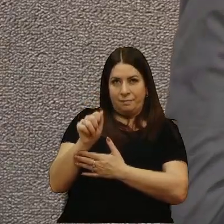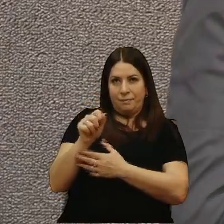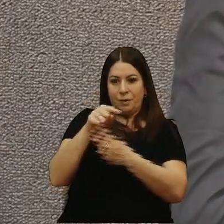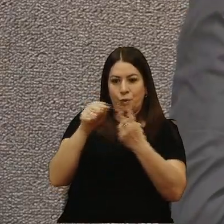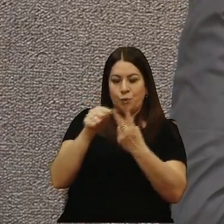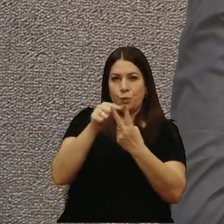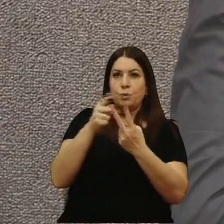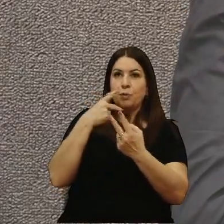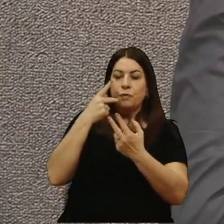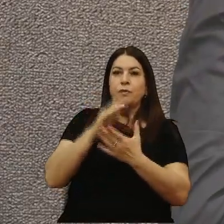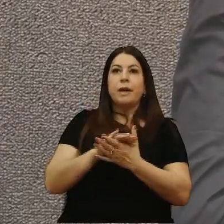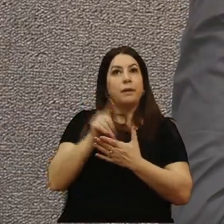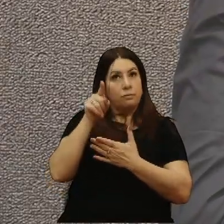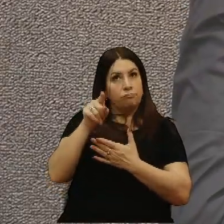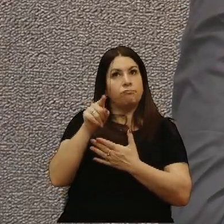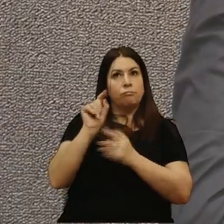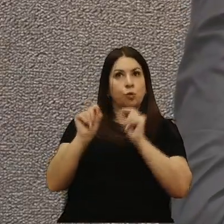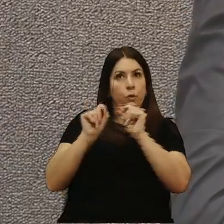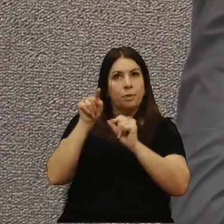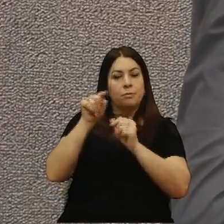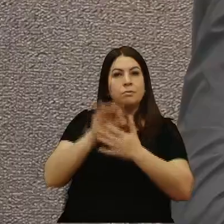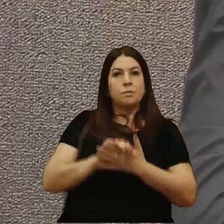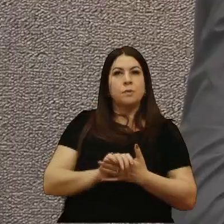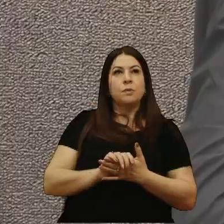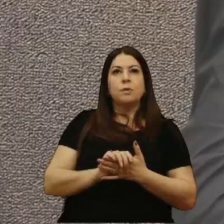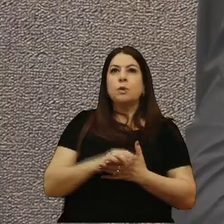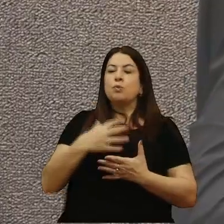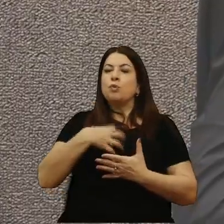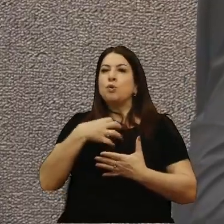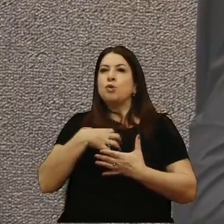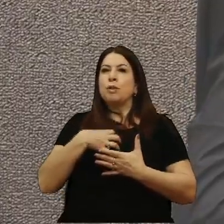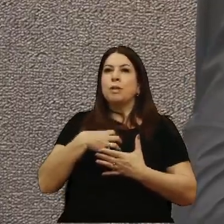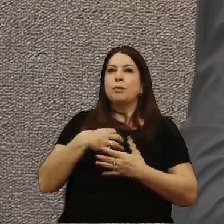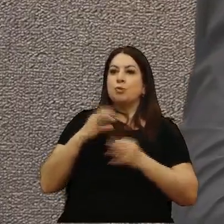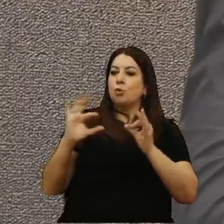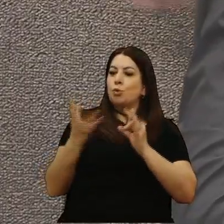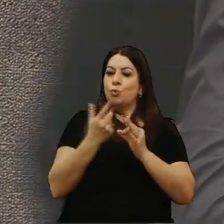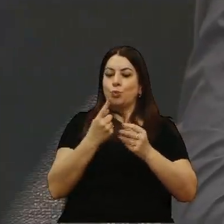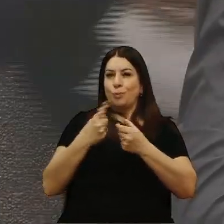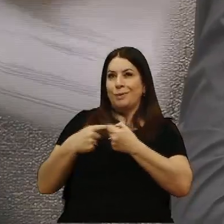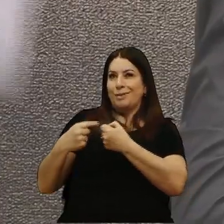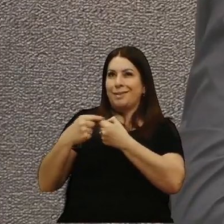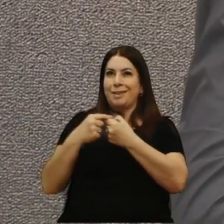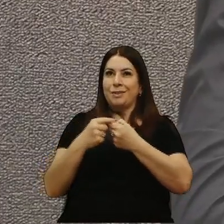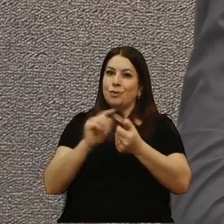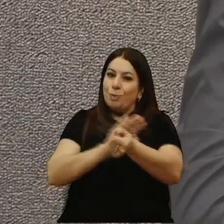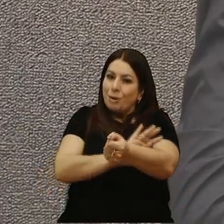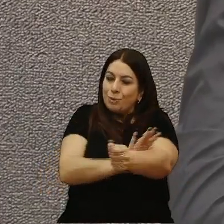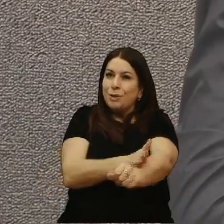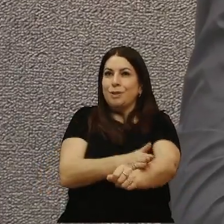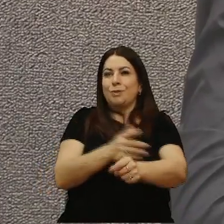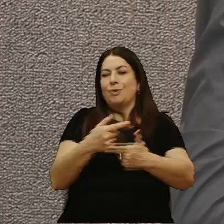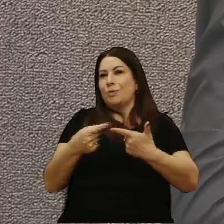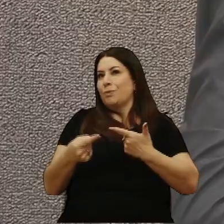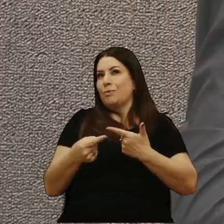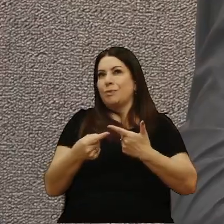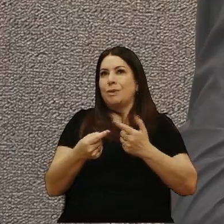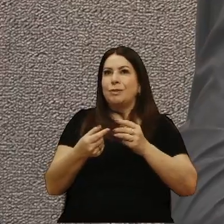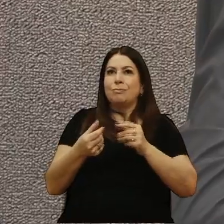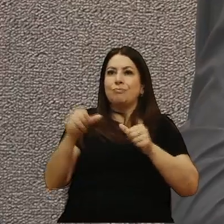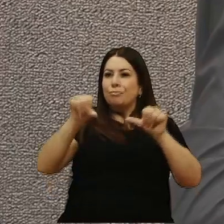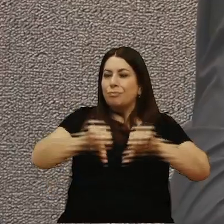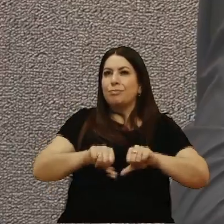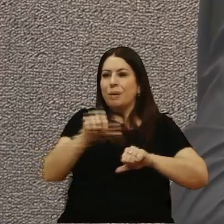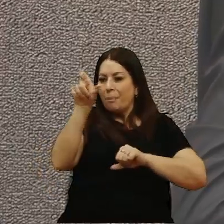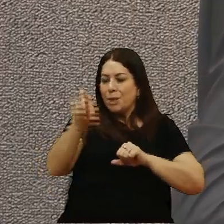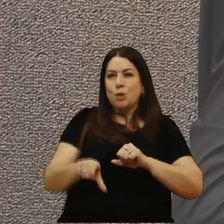elas dizem justamente sobre isso, a forma orgânica do que o preconceito, o racismo, a desconstituição da